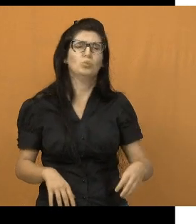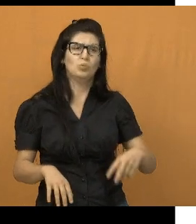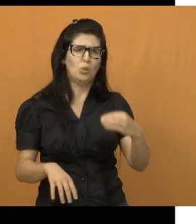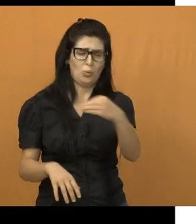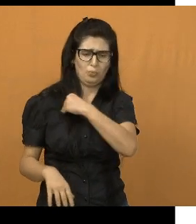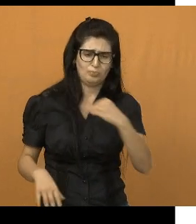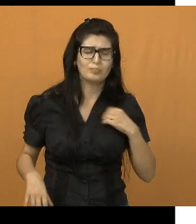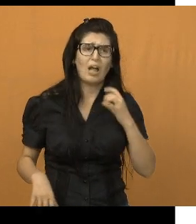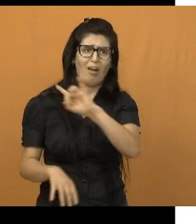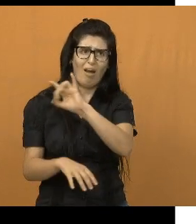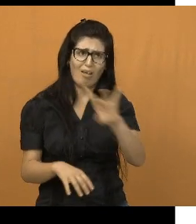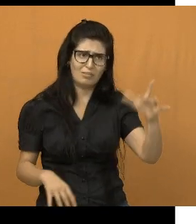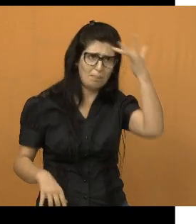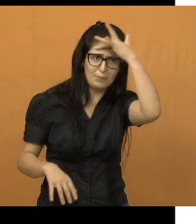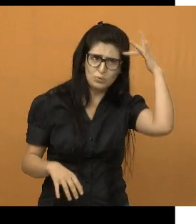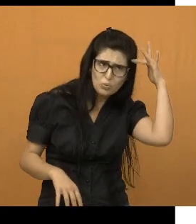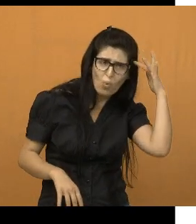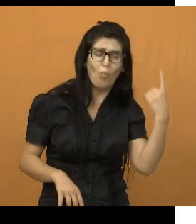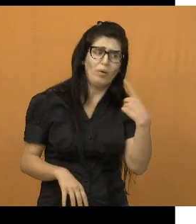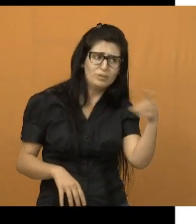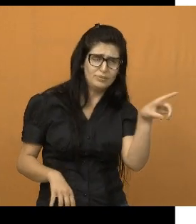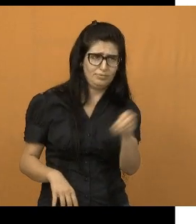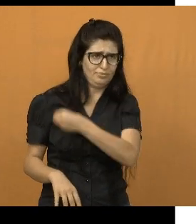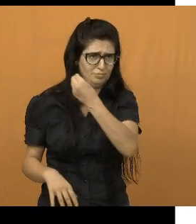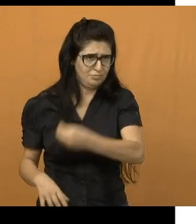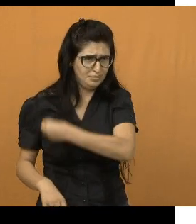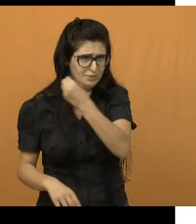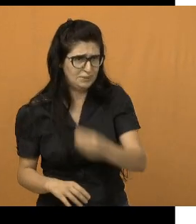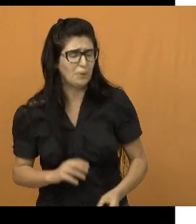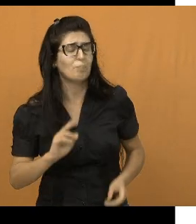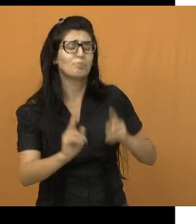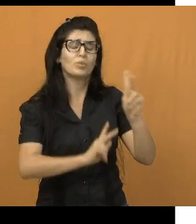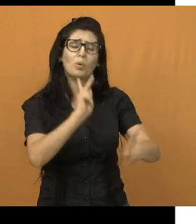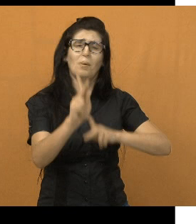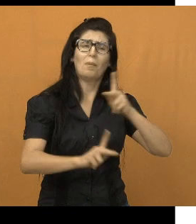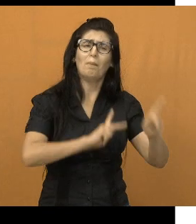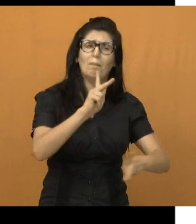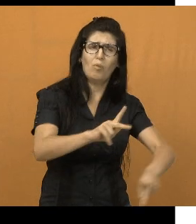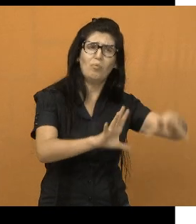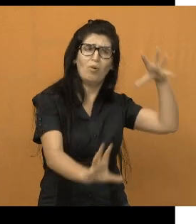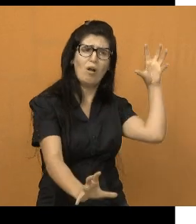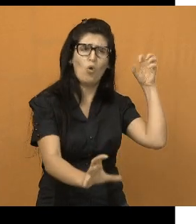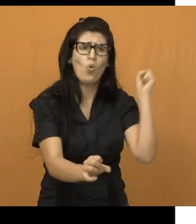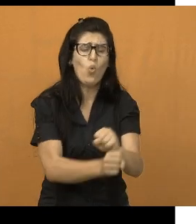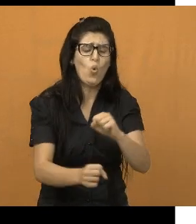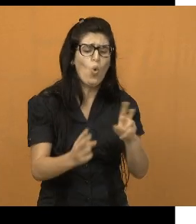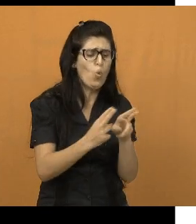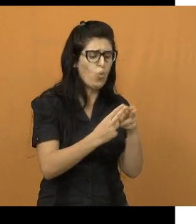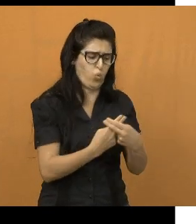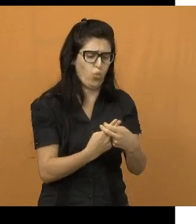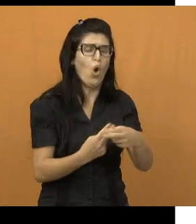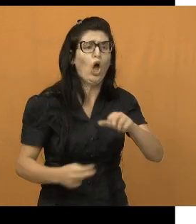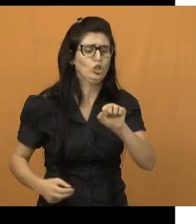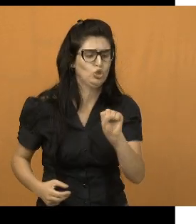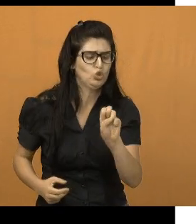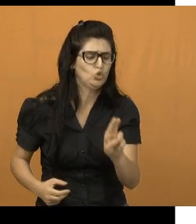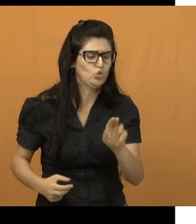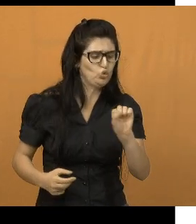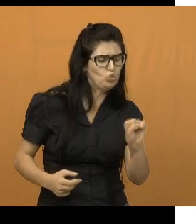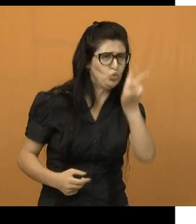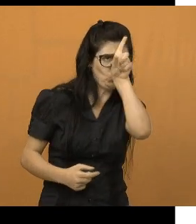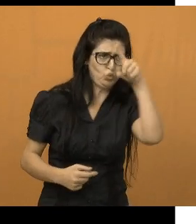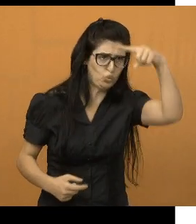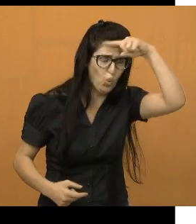habitante. Ao considerarmos a população SUS dependente, esse número se eleva bastante